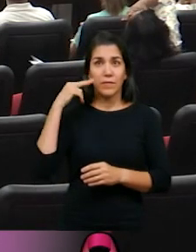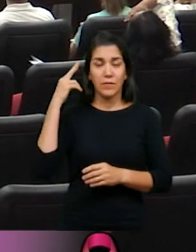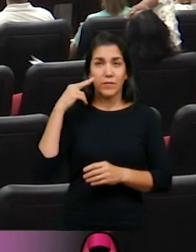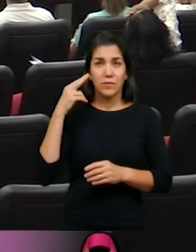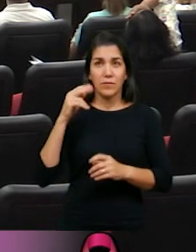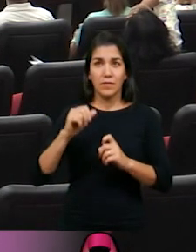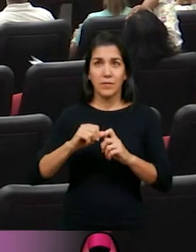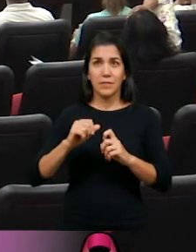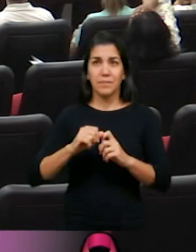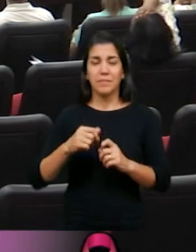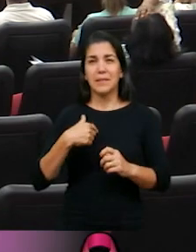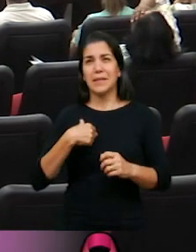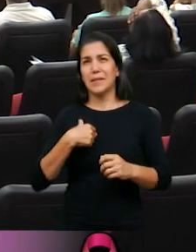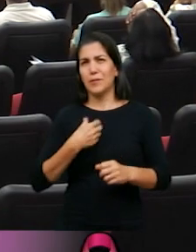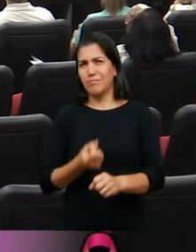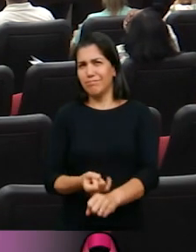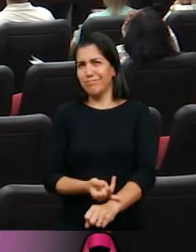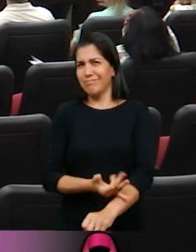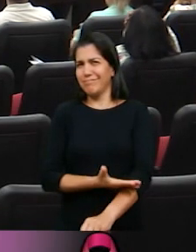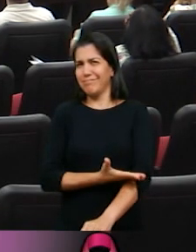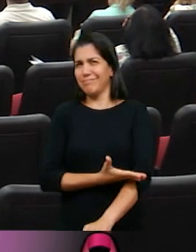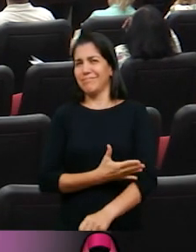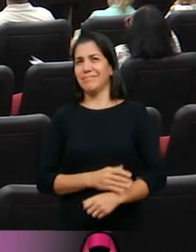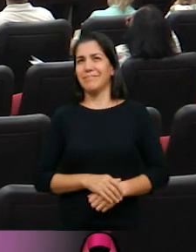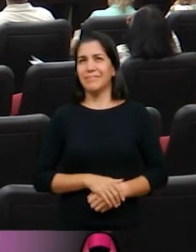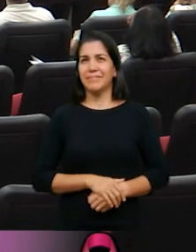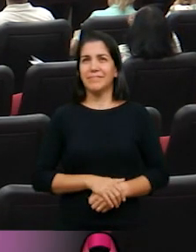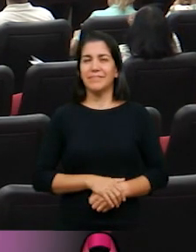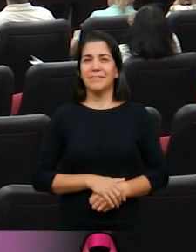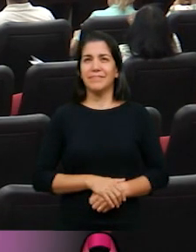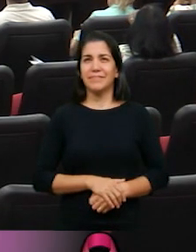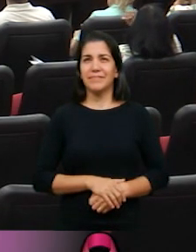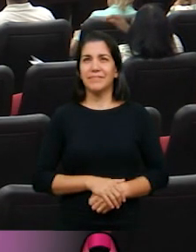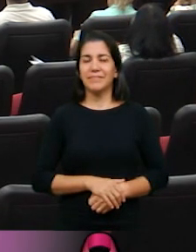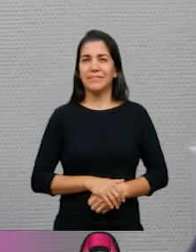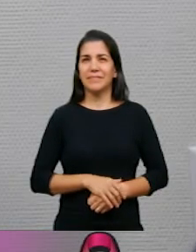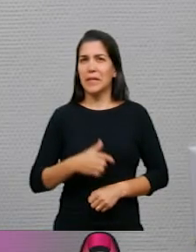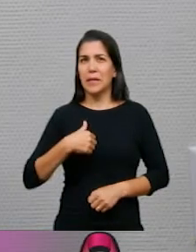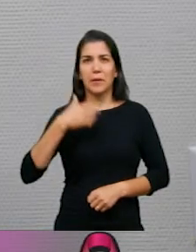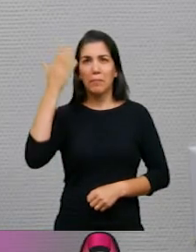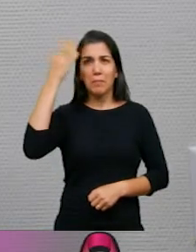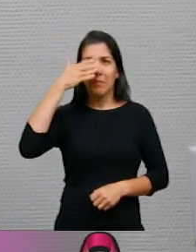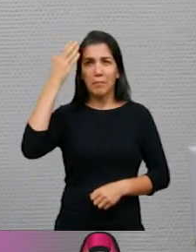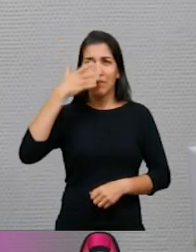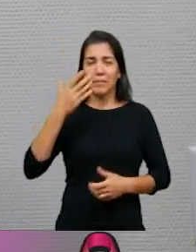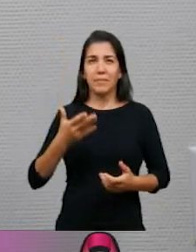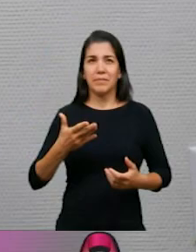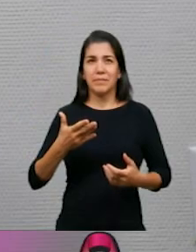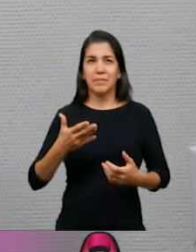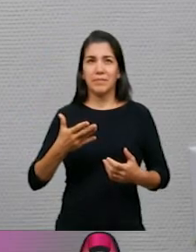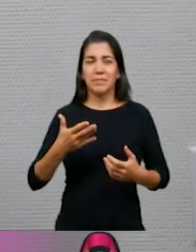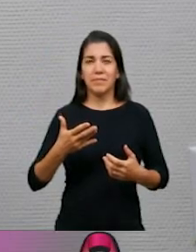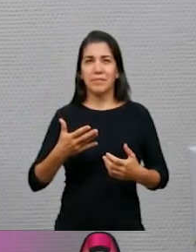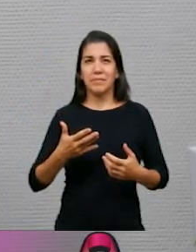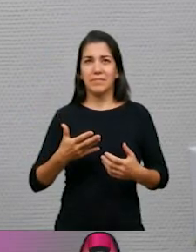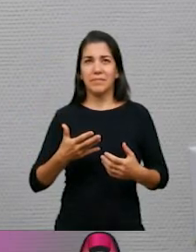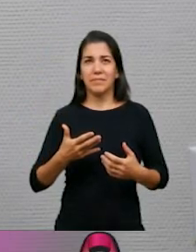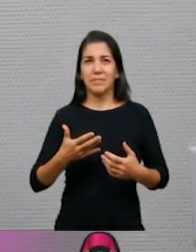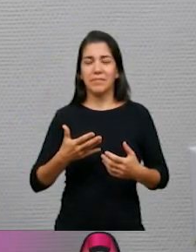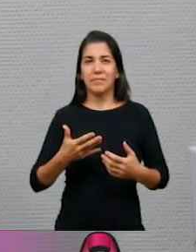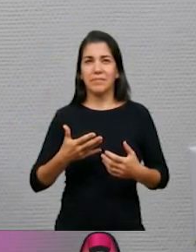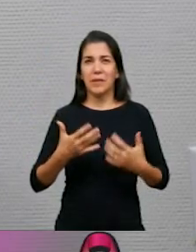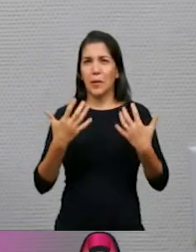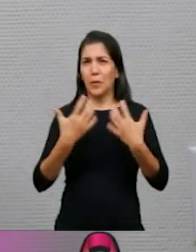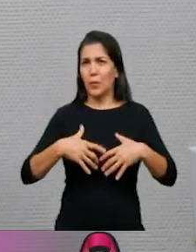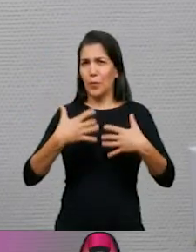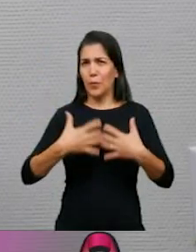Estou profundamente emocionado, senhor presidente, porque eu nunca vi tanta coisa desconexa num raciocínio só,